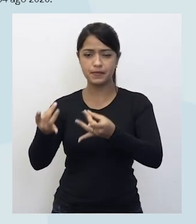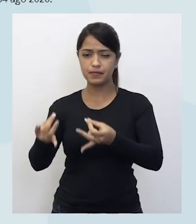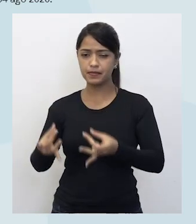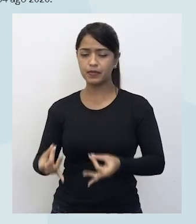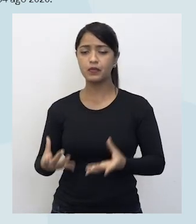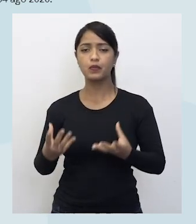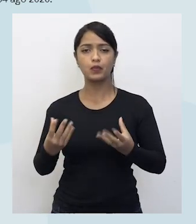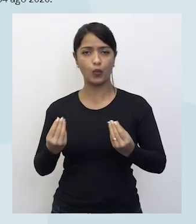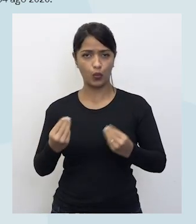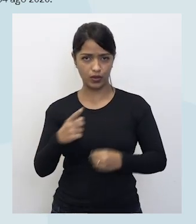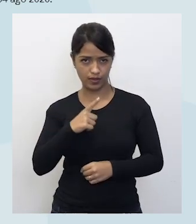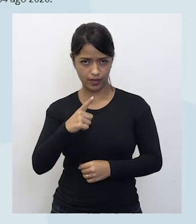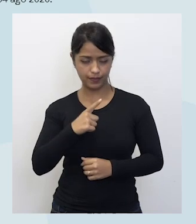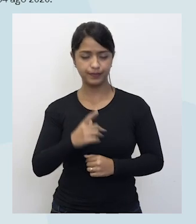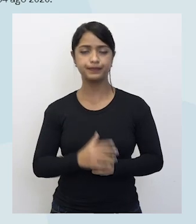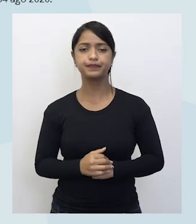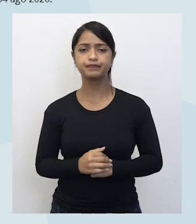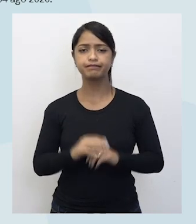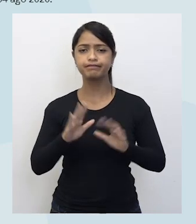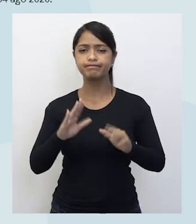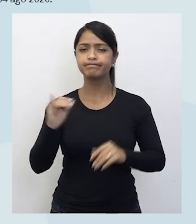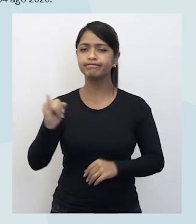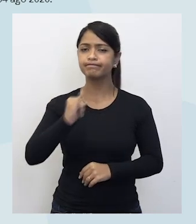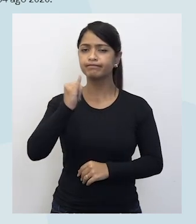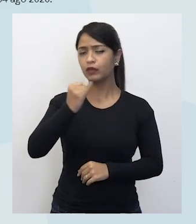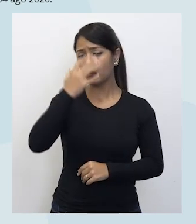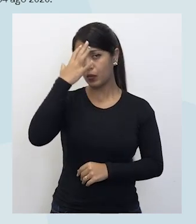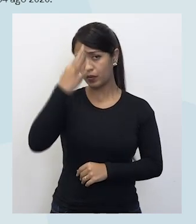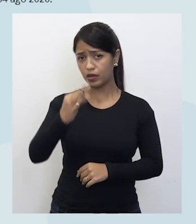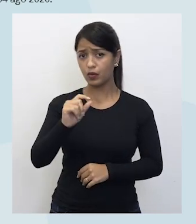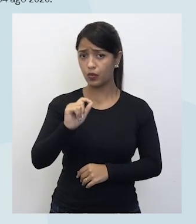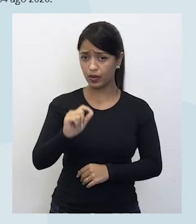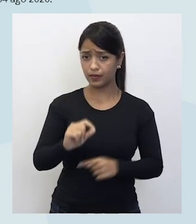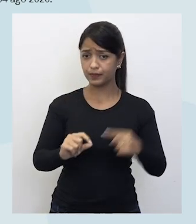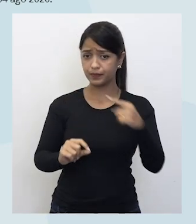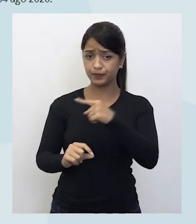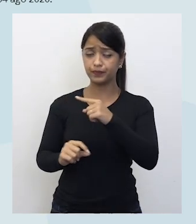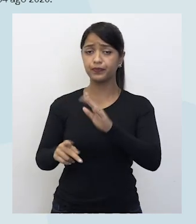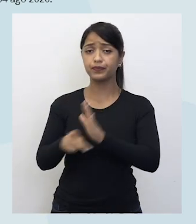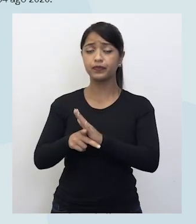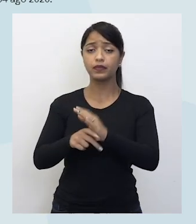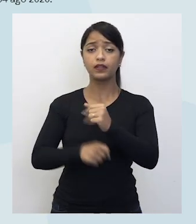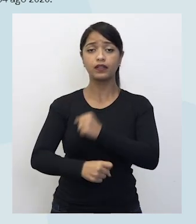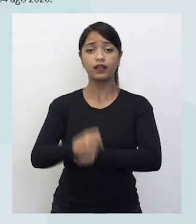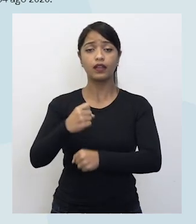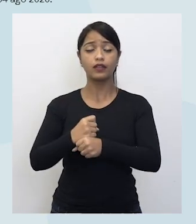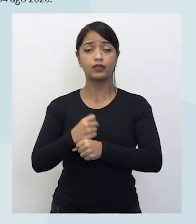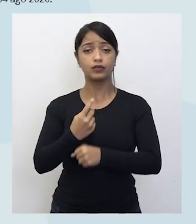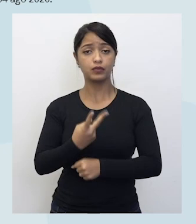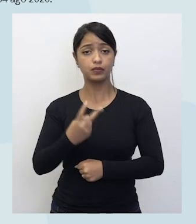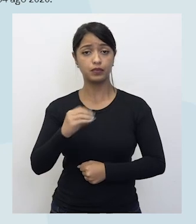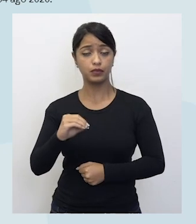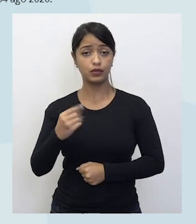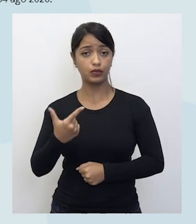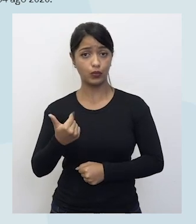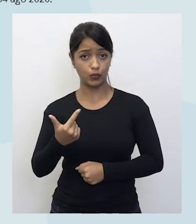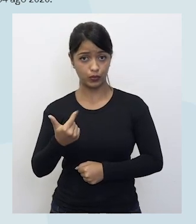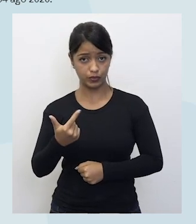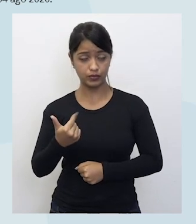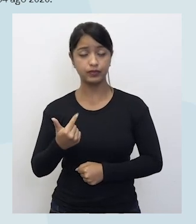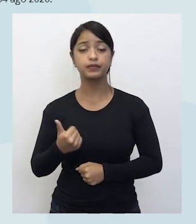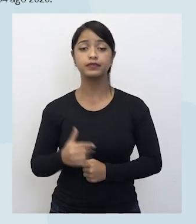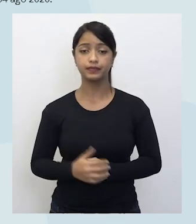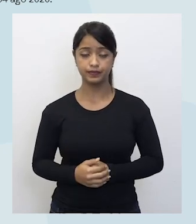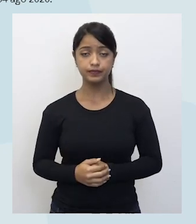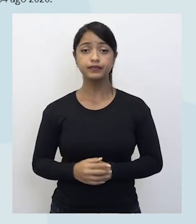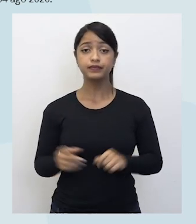gente compreender? Que esses indicadores, eles tratam do ano de 2012, né? E ele traz aí